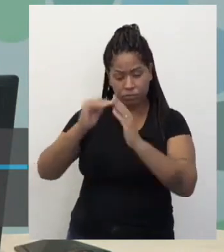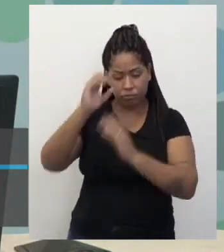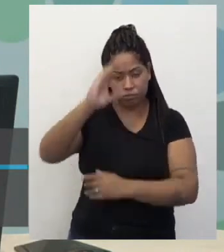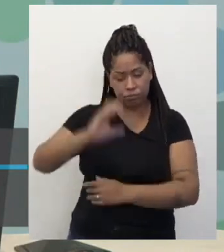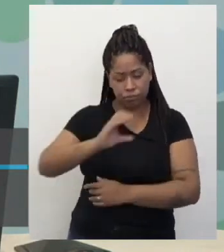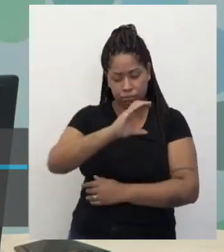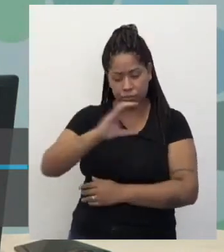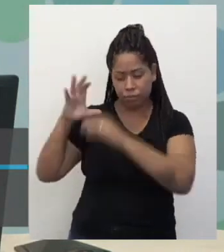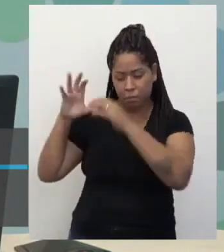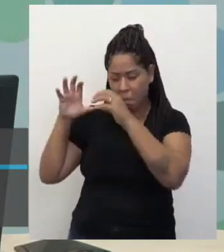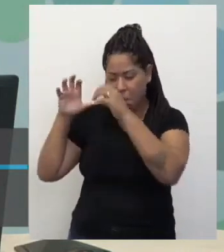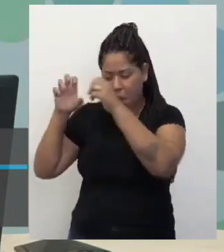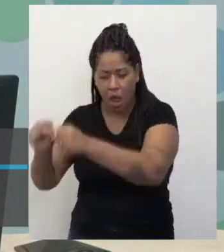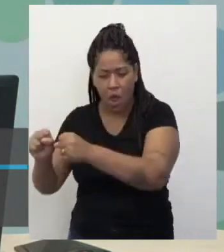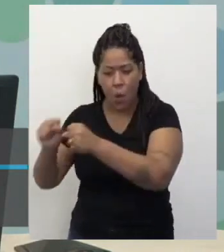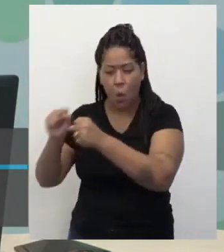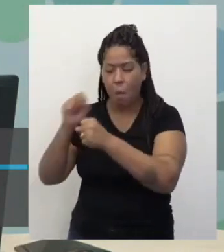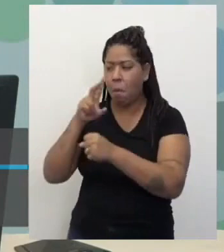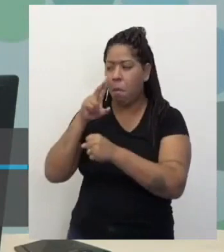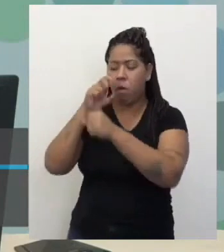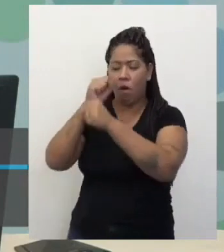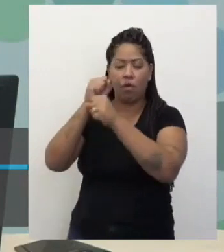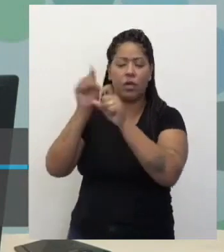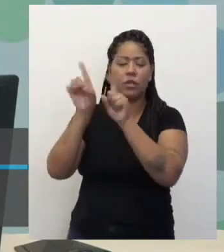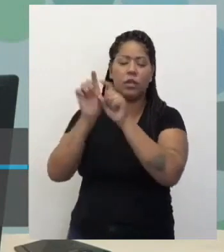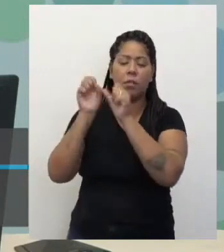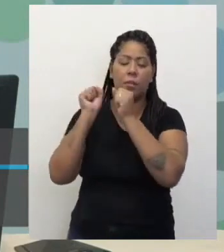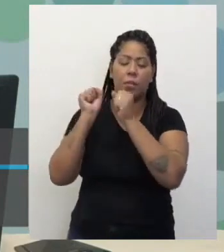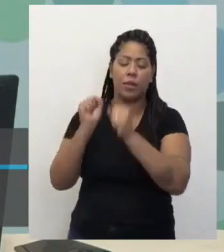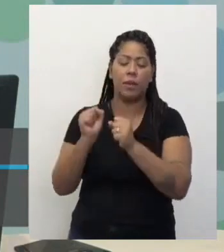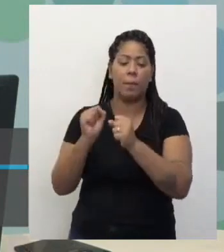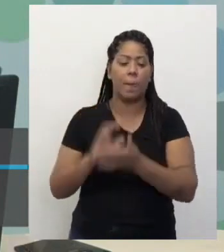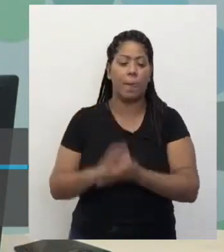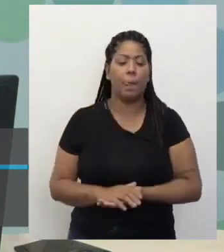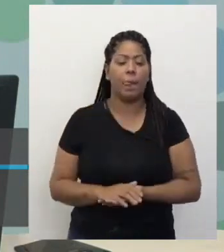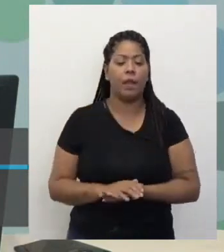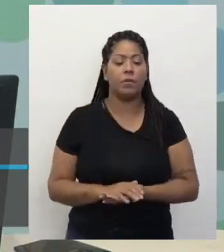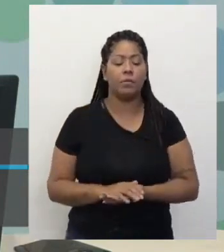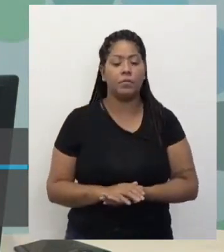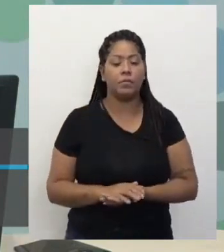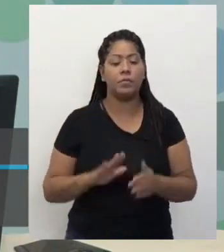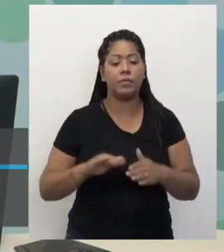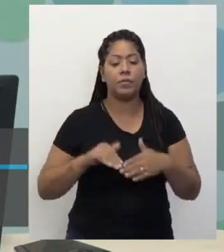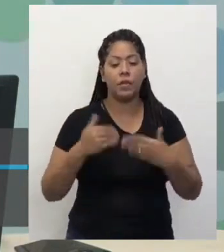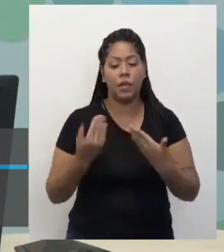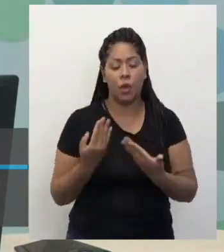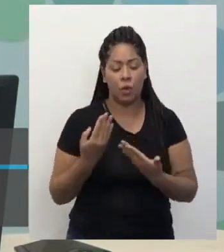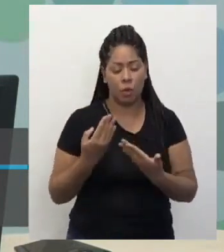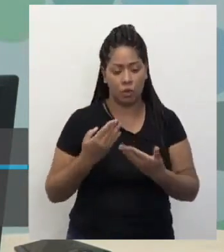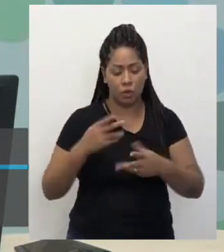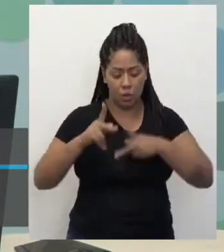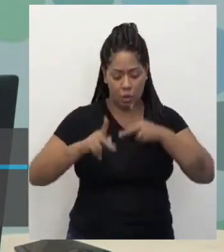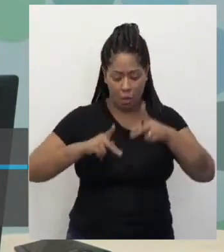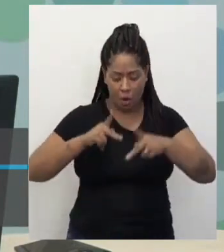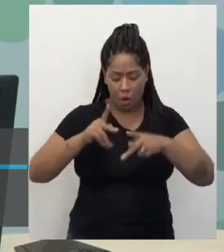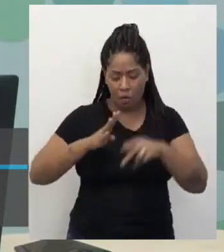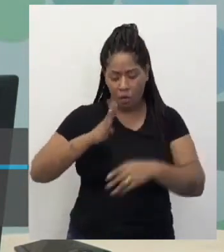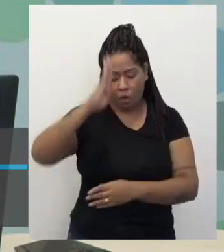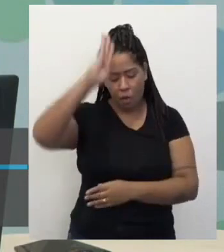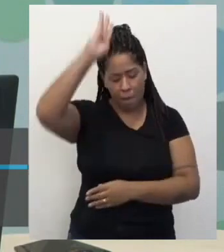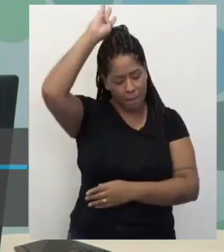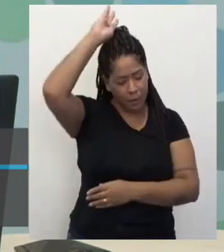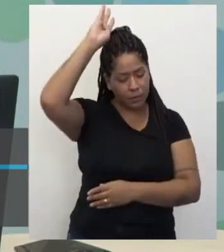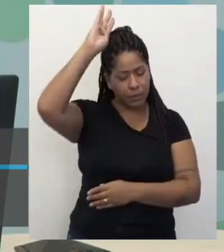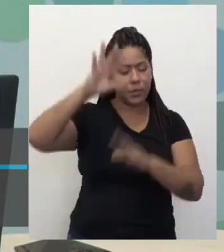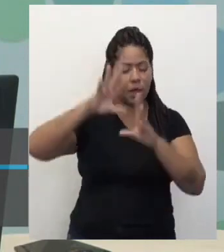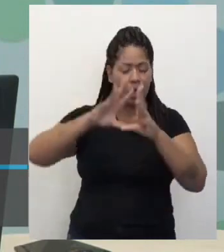houve ao fim do Império Romano, a questão da Europa Ocidental feudalista, o Império Bizantino na